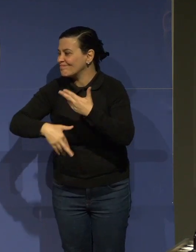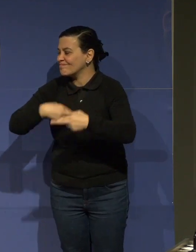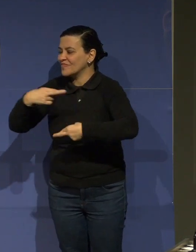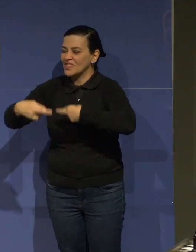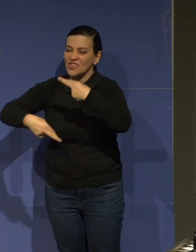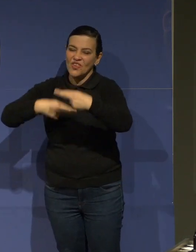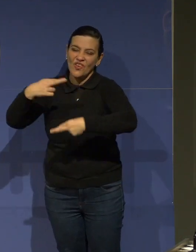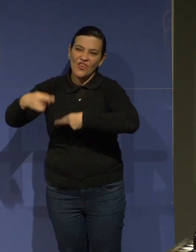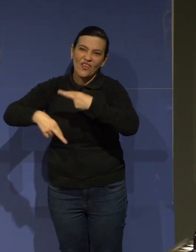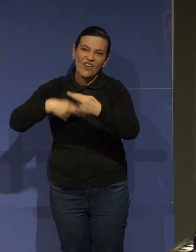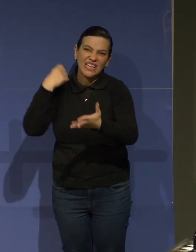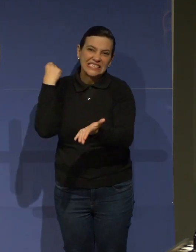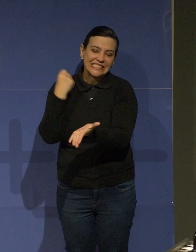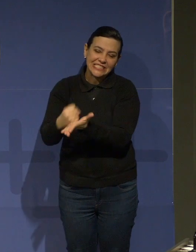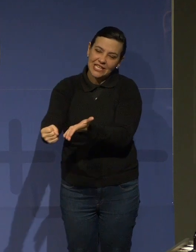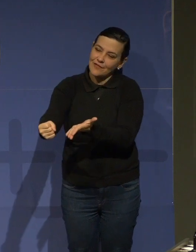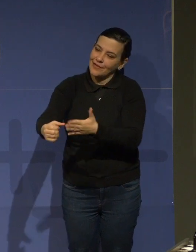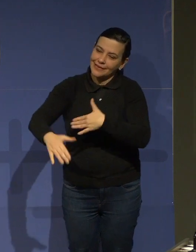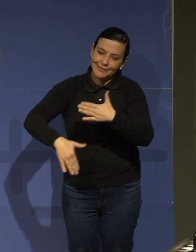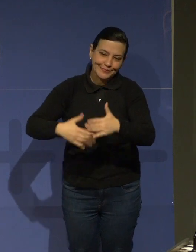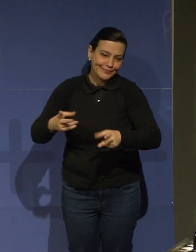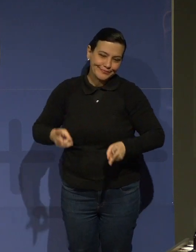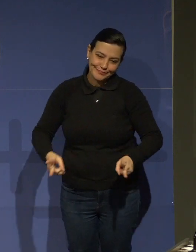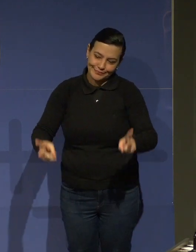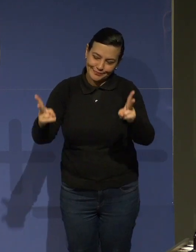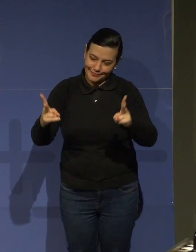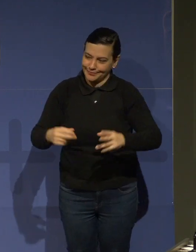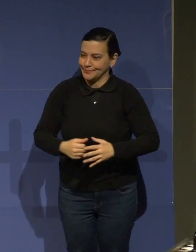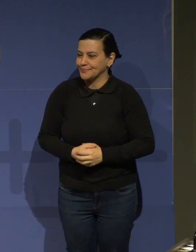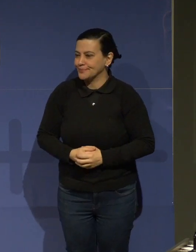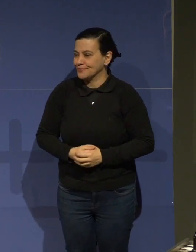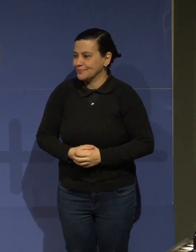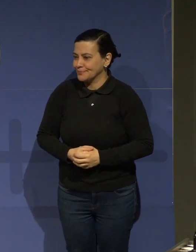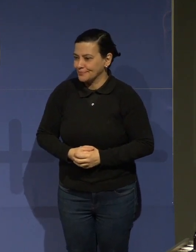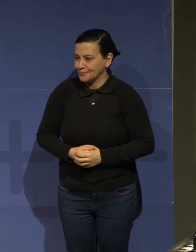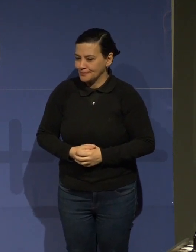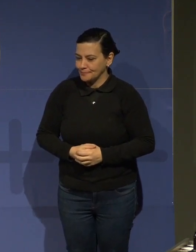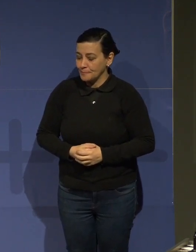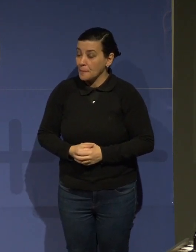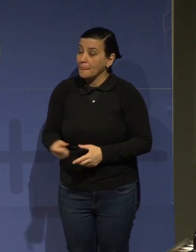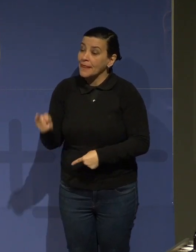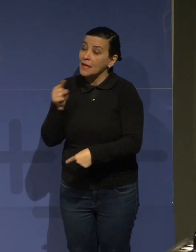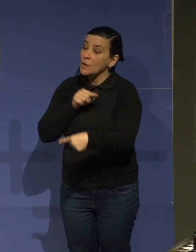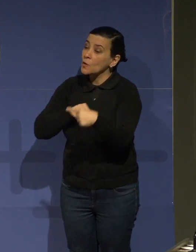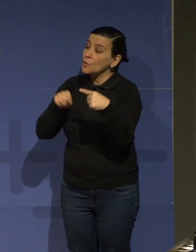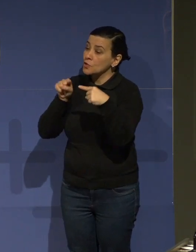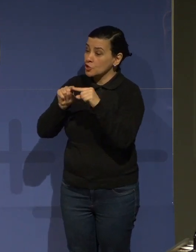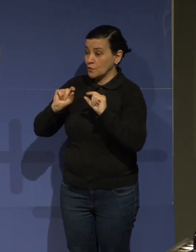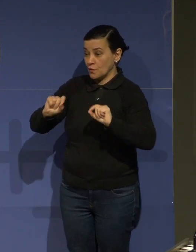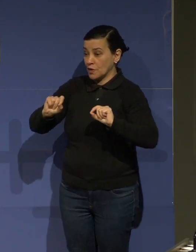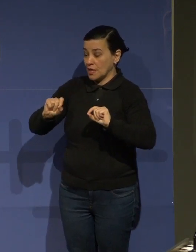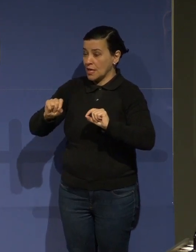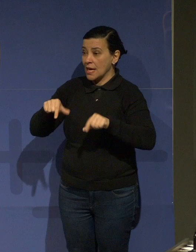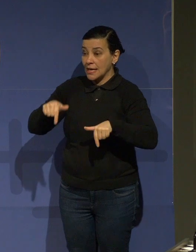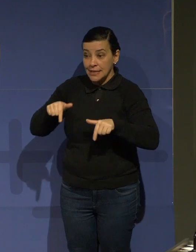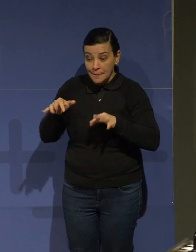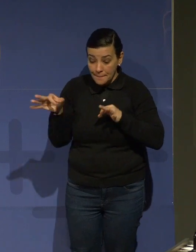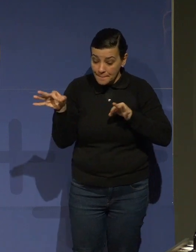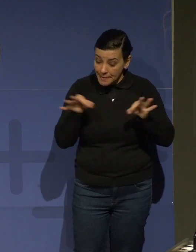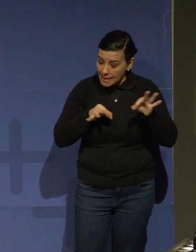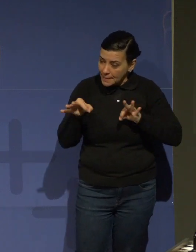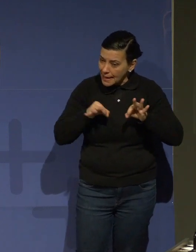continua, continua, e vira uma bola de neve. Pode passar. Então, o objetivo aqui hoje é a gente definir um